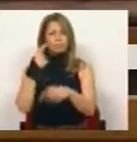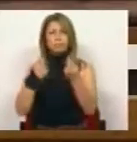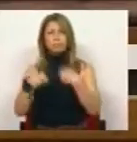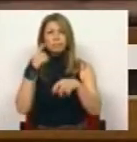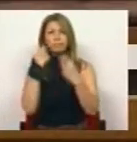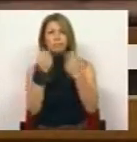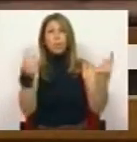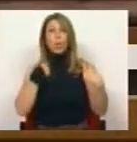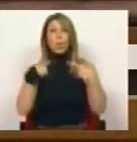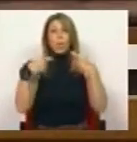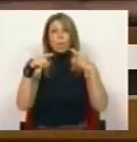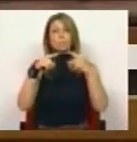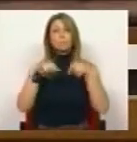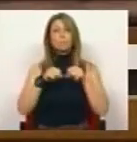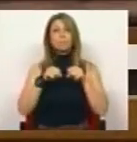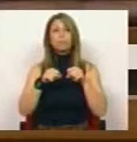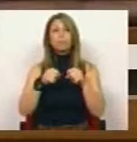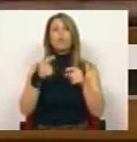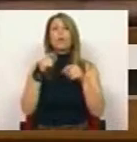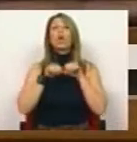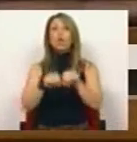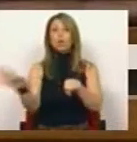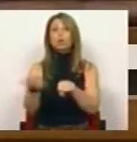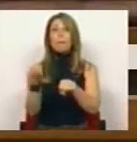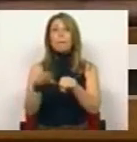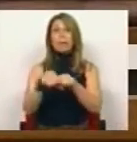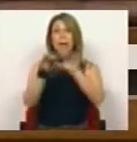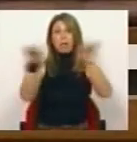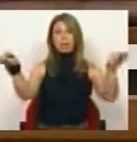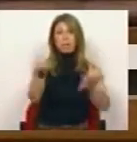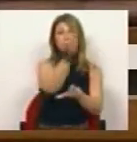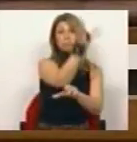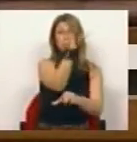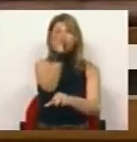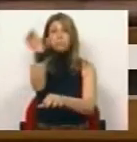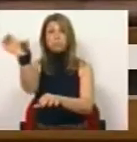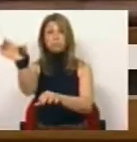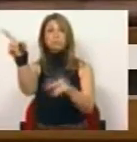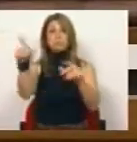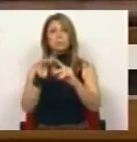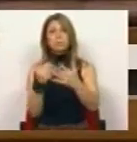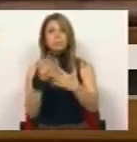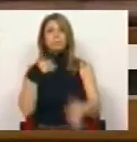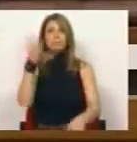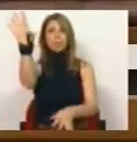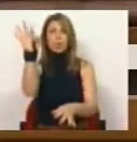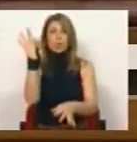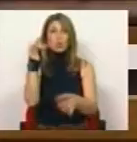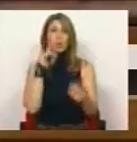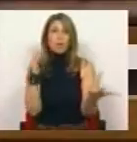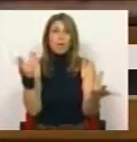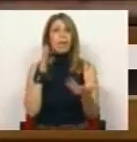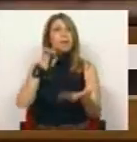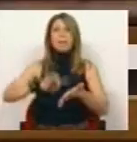ou nas prateleiras das superfícies comerciais é um pilar determinante para que se possam gerar escolhas mais